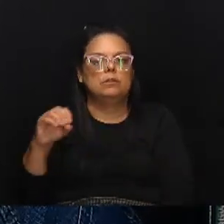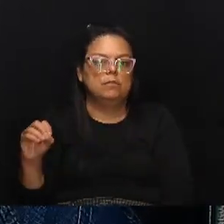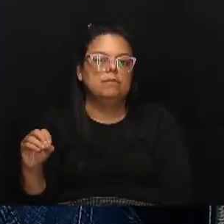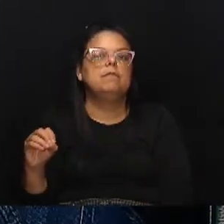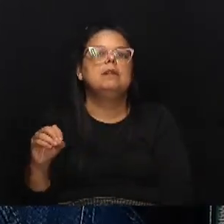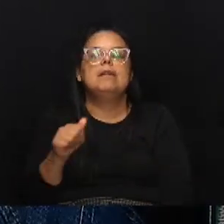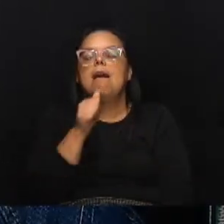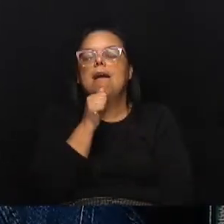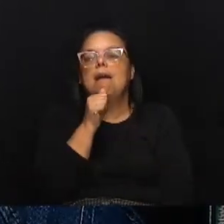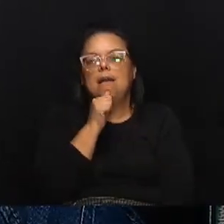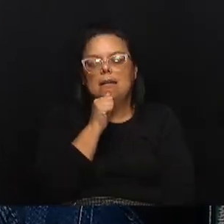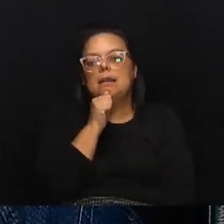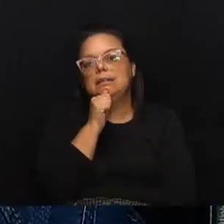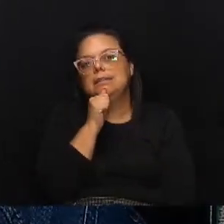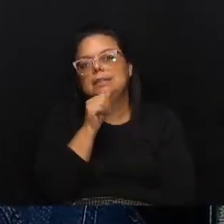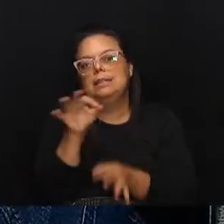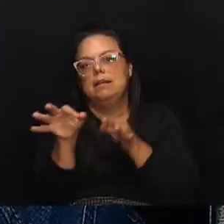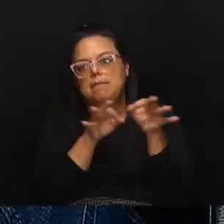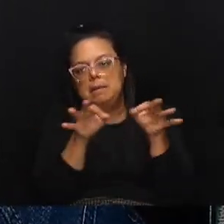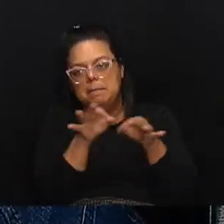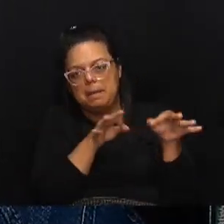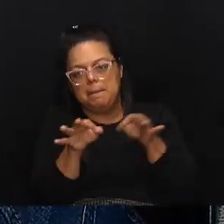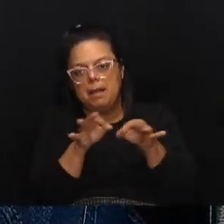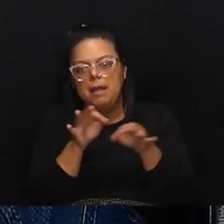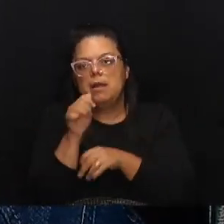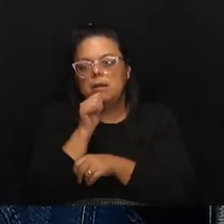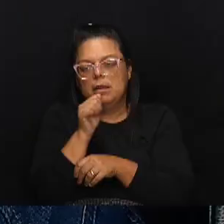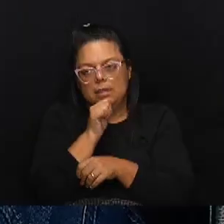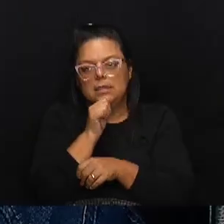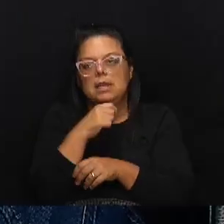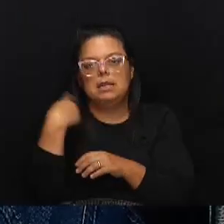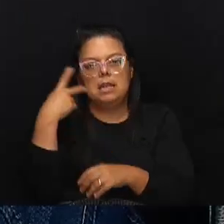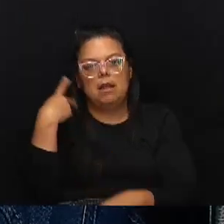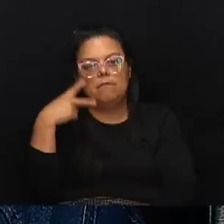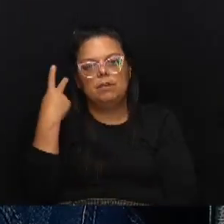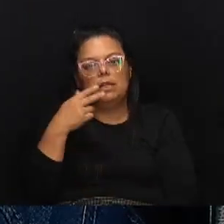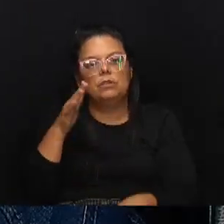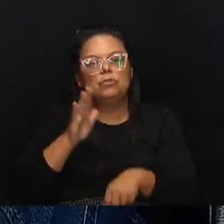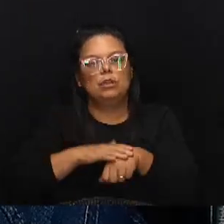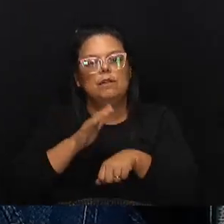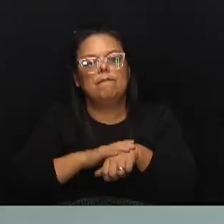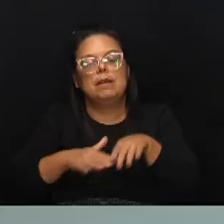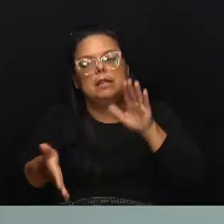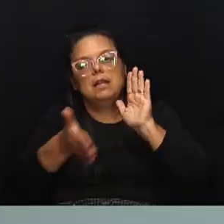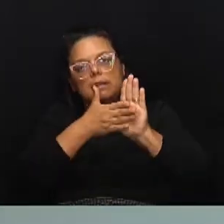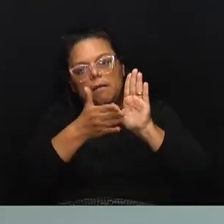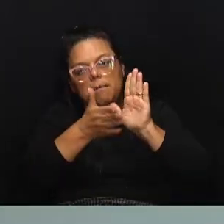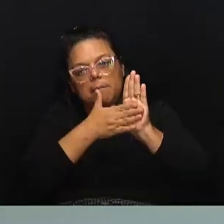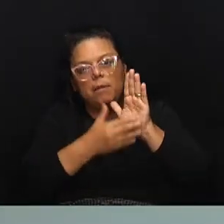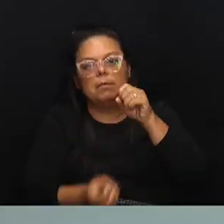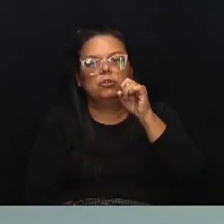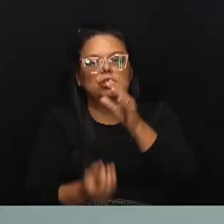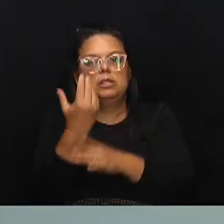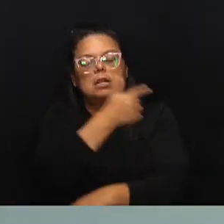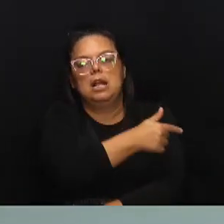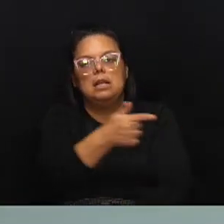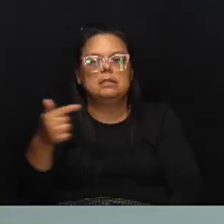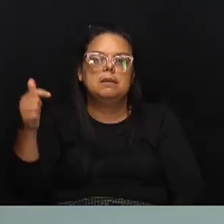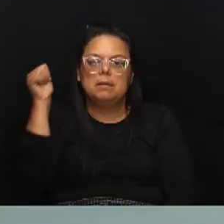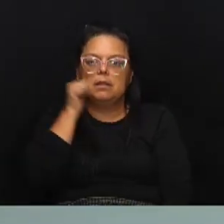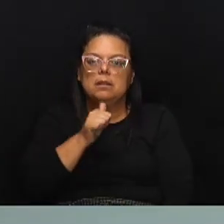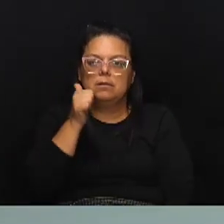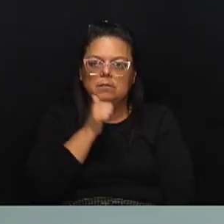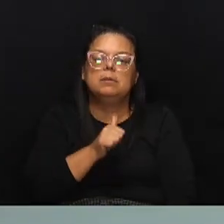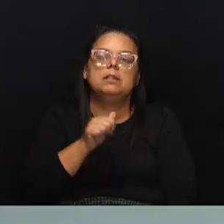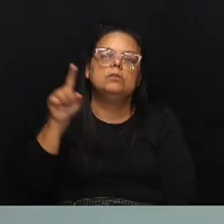estava bastante em construção e a vereadora faz essa proposição de criar a Semana da Mulher, usando o